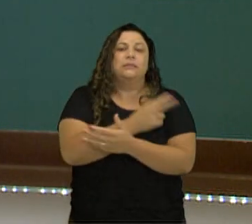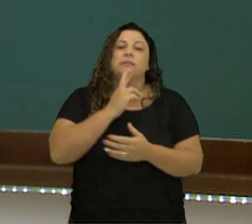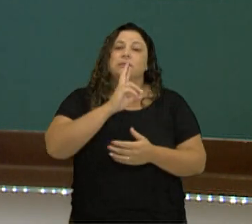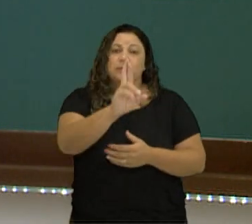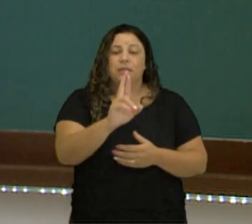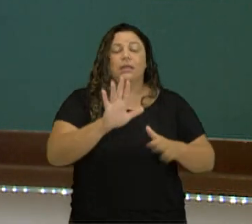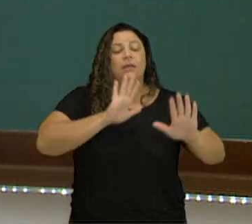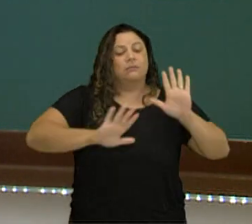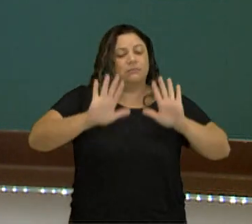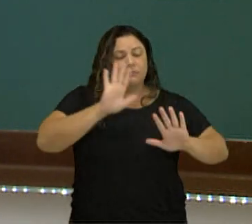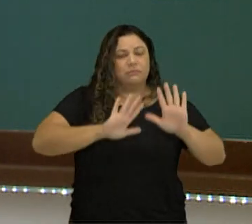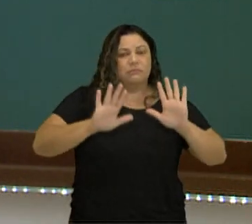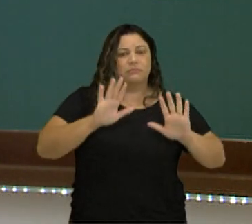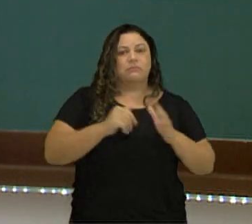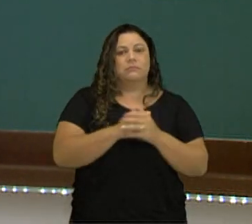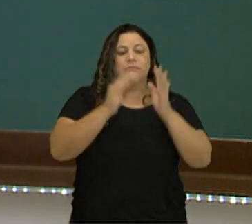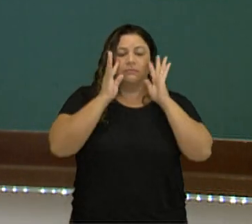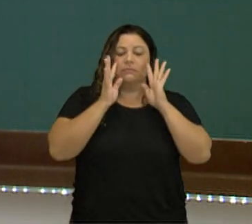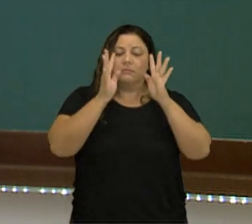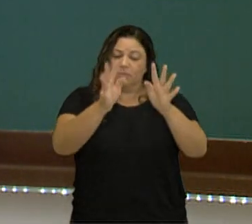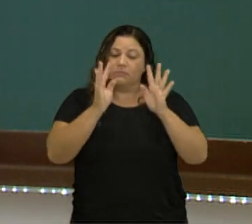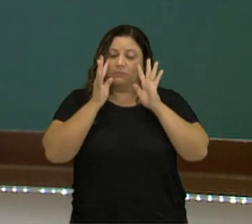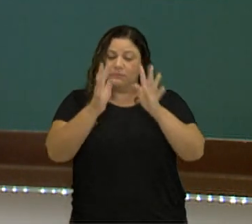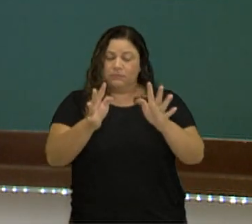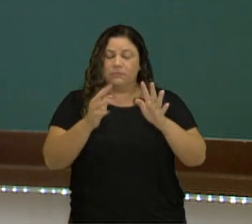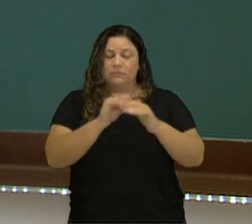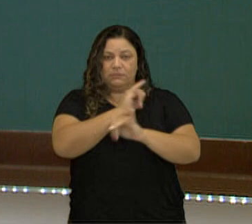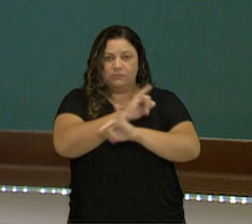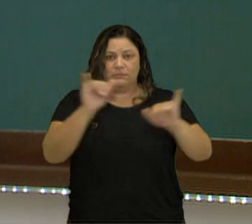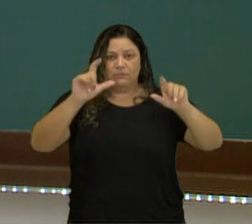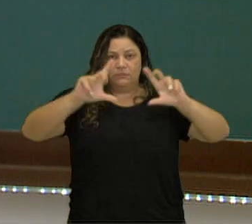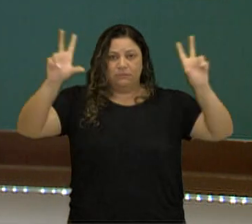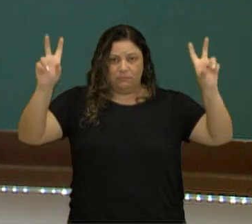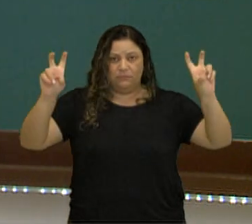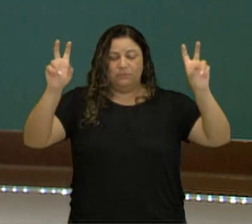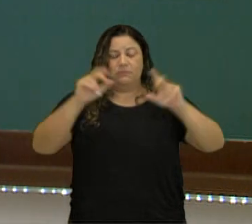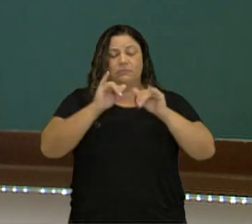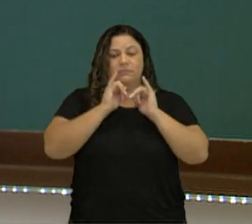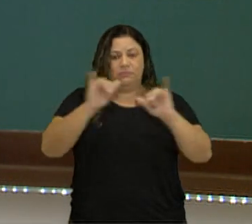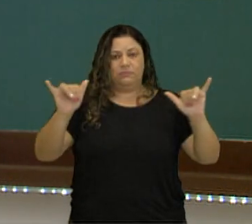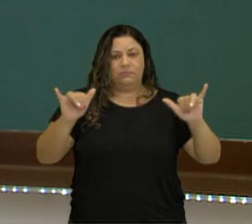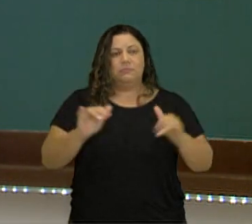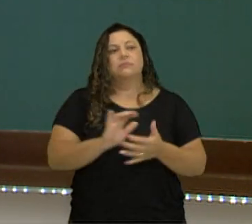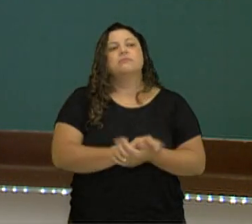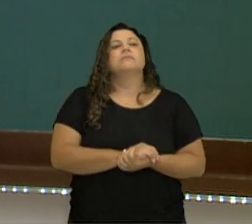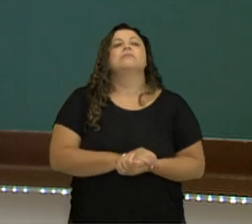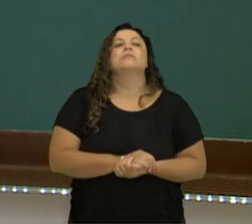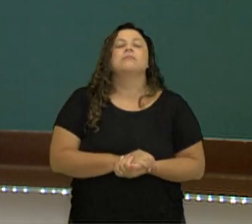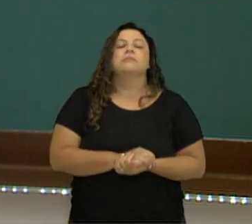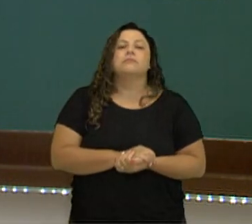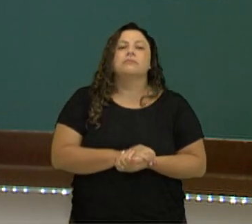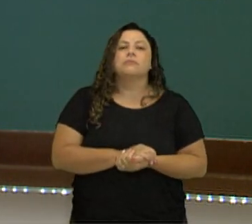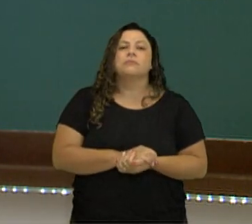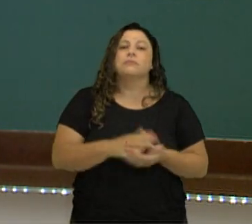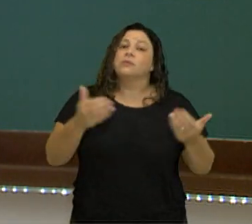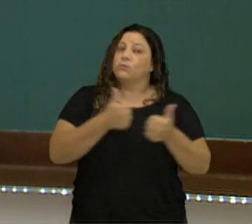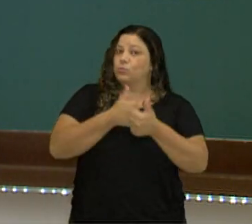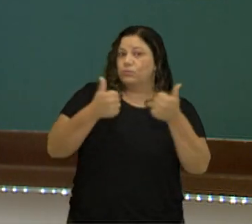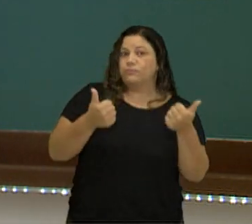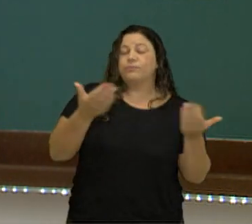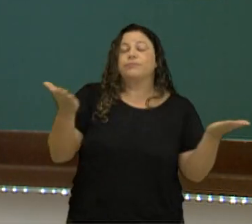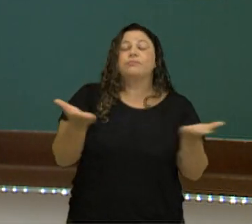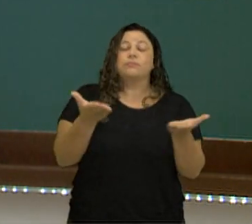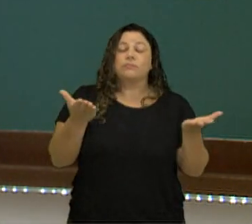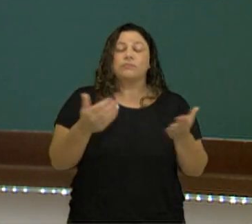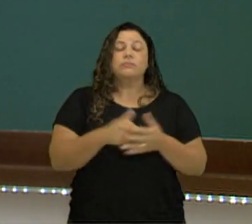Então, é isso, tem que estar bem atento para o enunciado. O que o enunciado está pedindo para eu fazer? Muito bem,